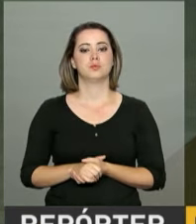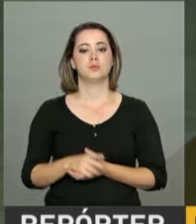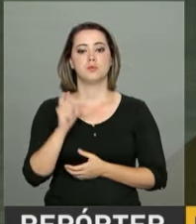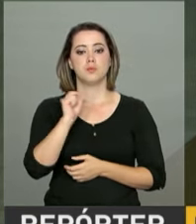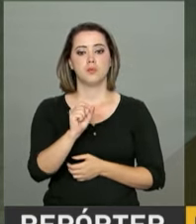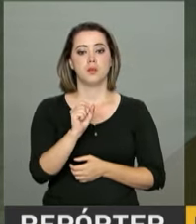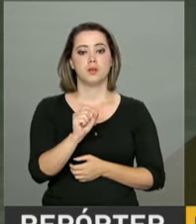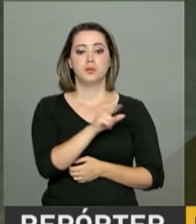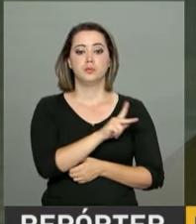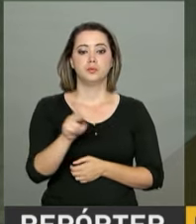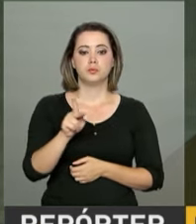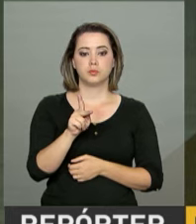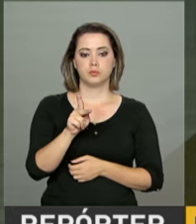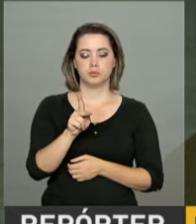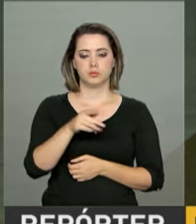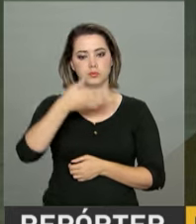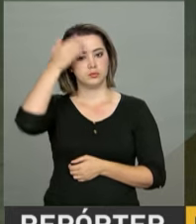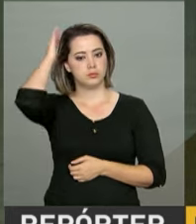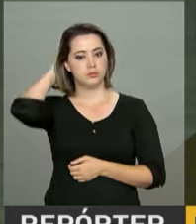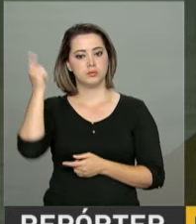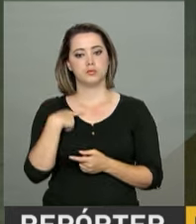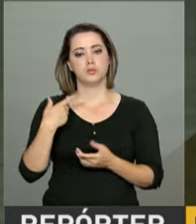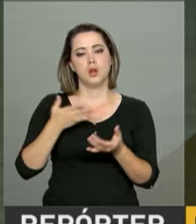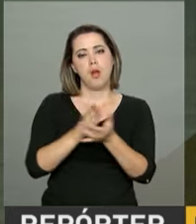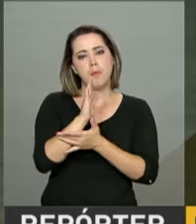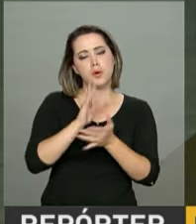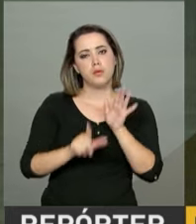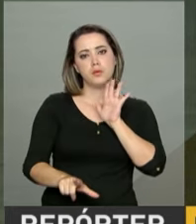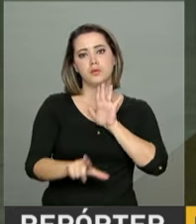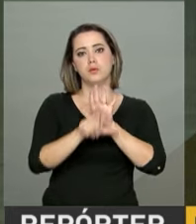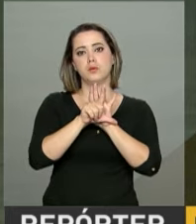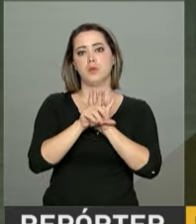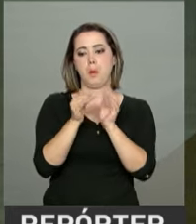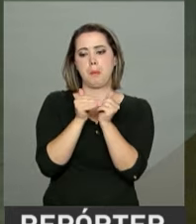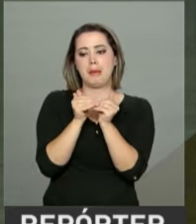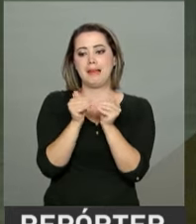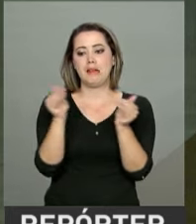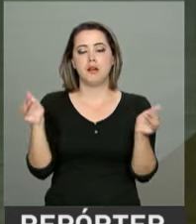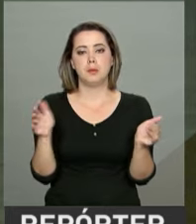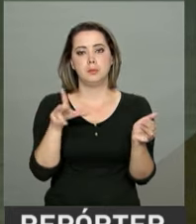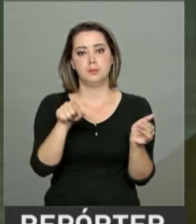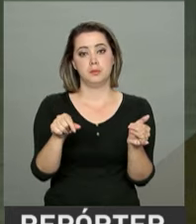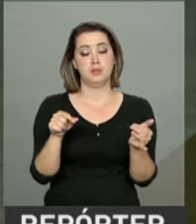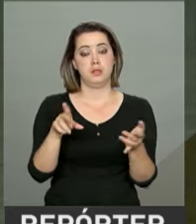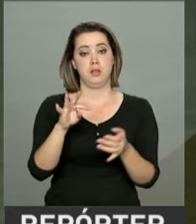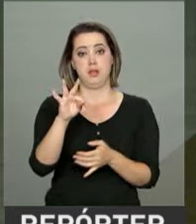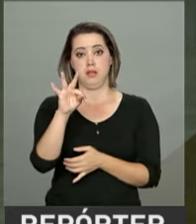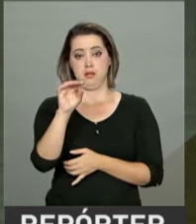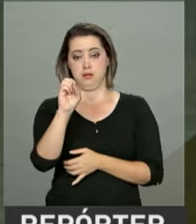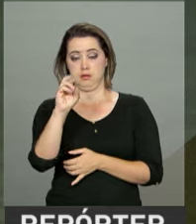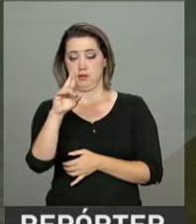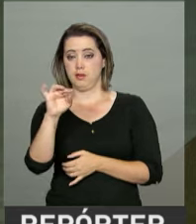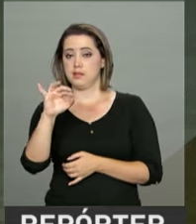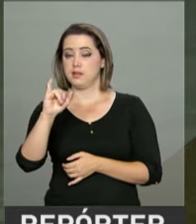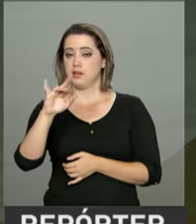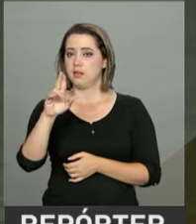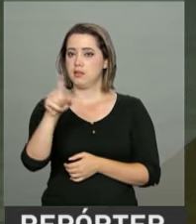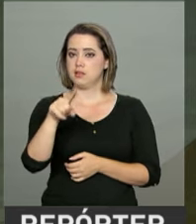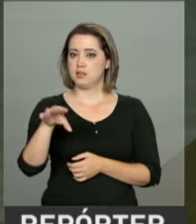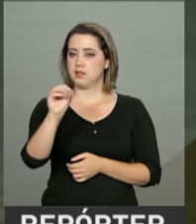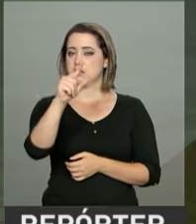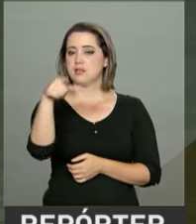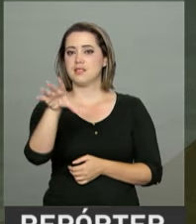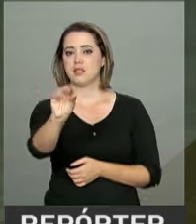Roberto, o presidente Michel Temer sancionou o projeto de lei que amplia o processo de terceirização no mercado de